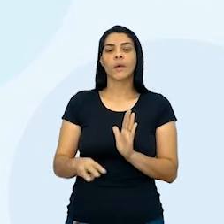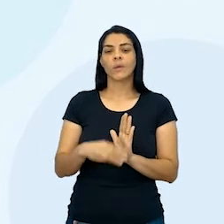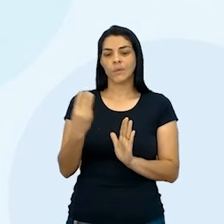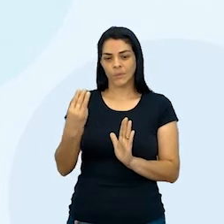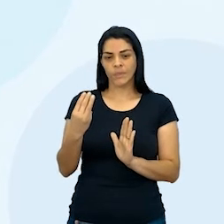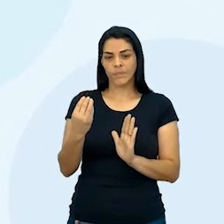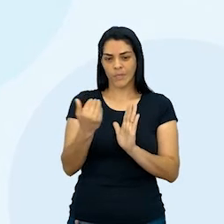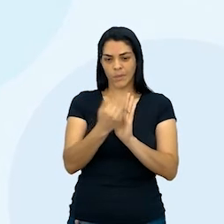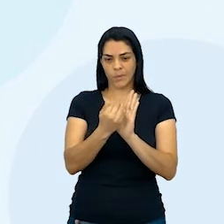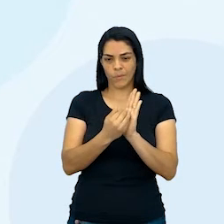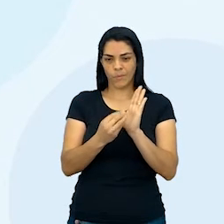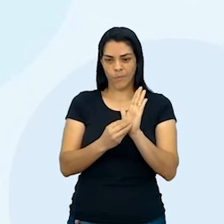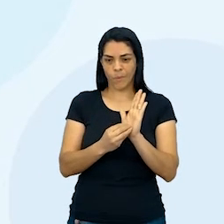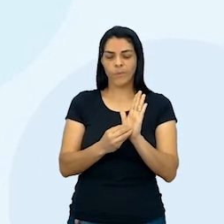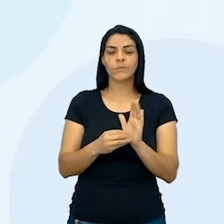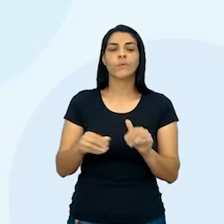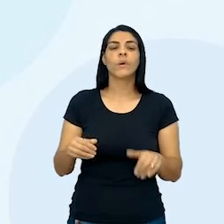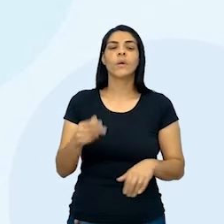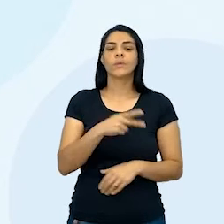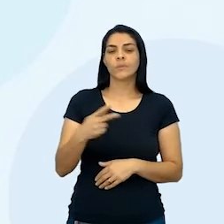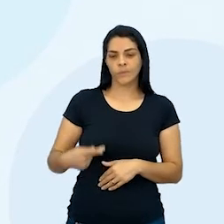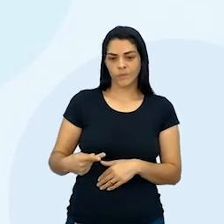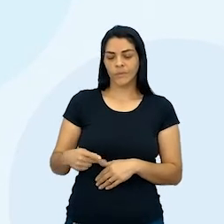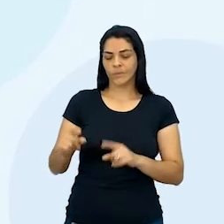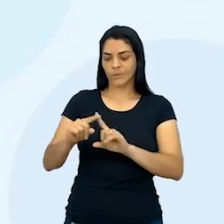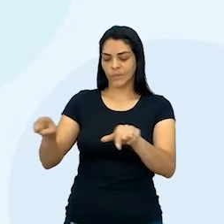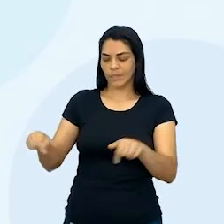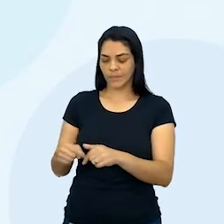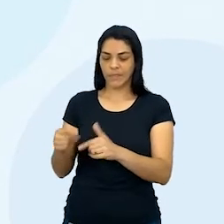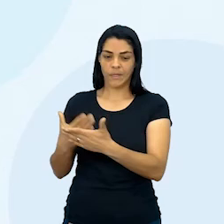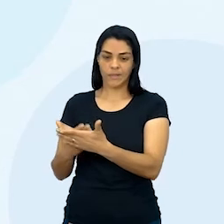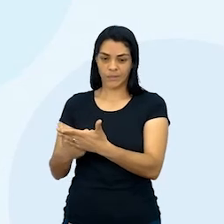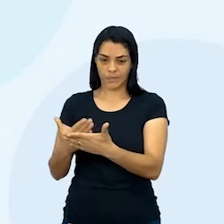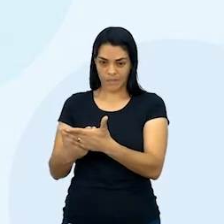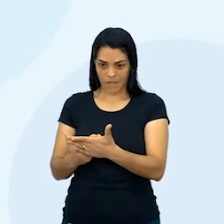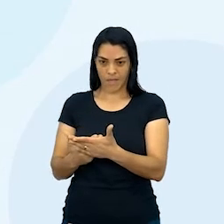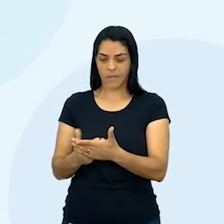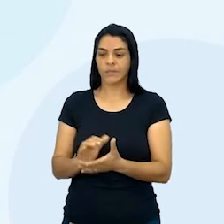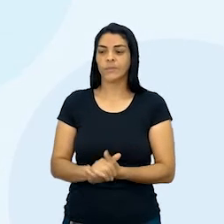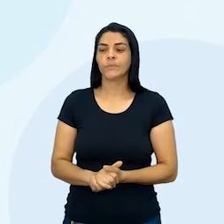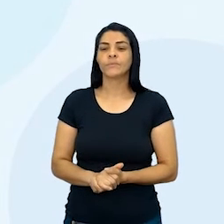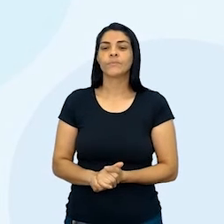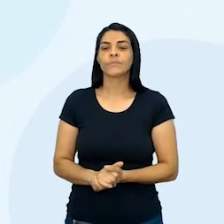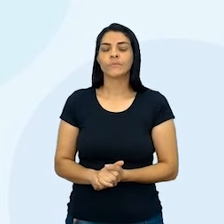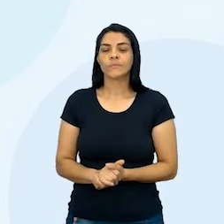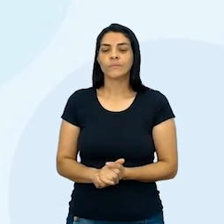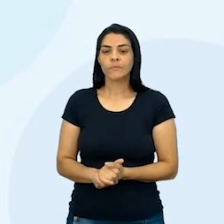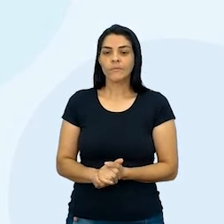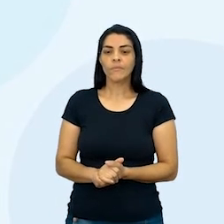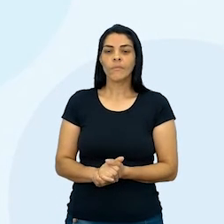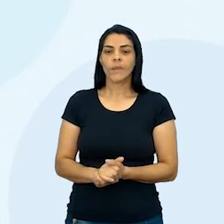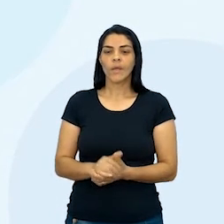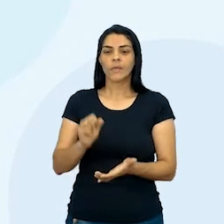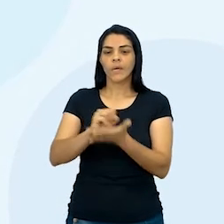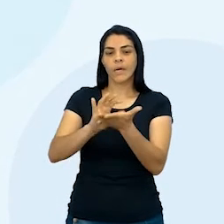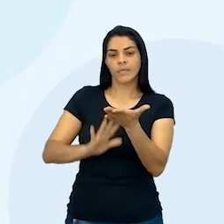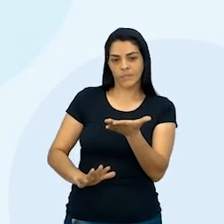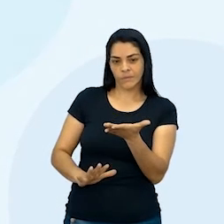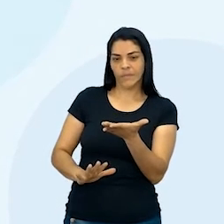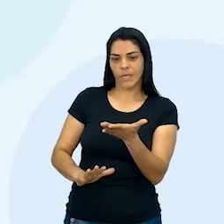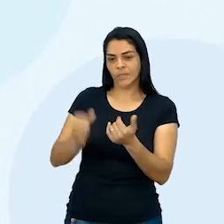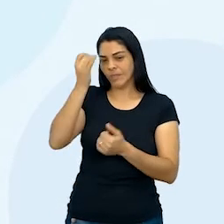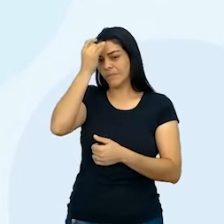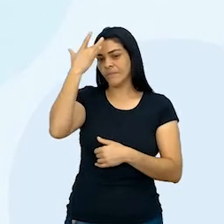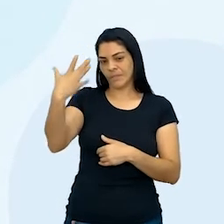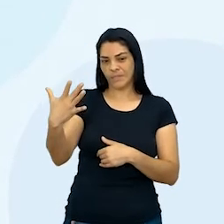precisamos, nós professores na sala de aula, propor aos alunos atividades que exercitem a reformulação da comunicação, para que